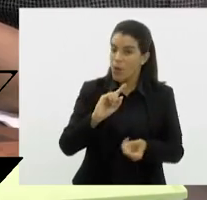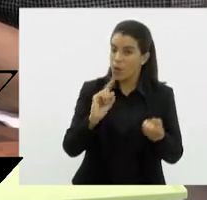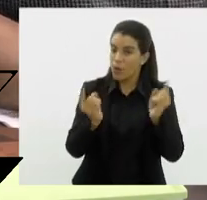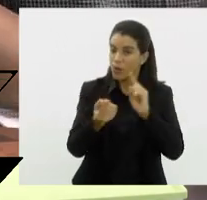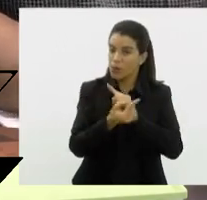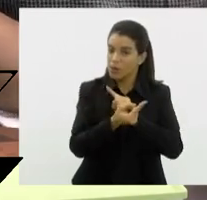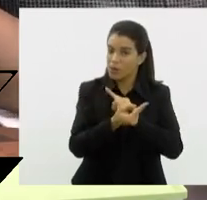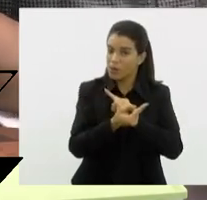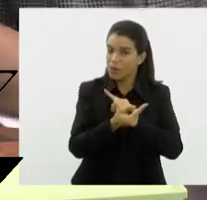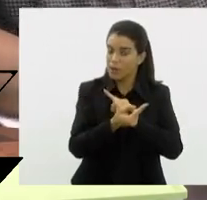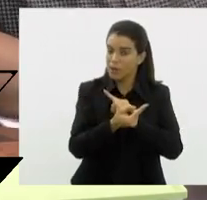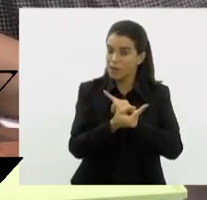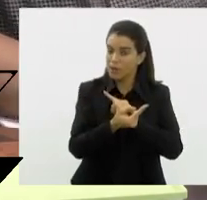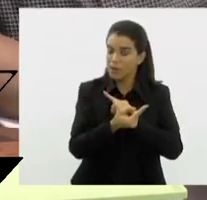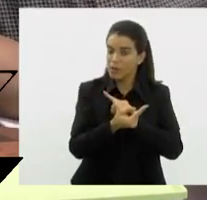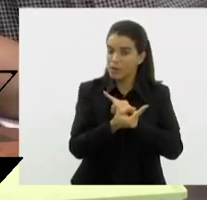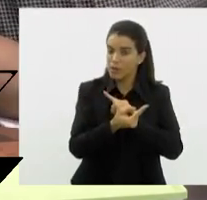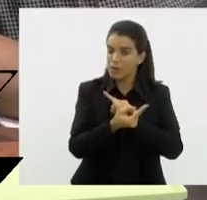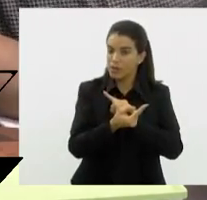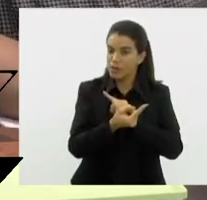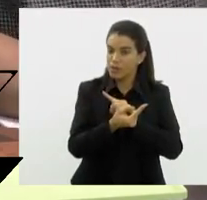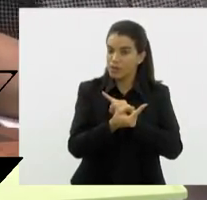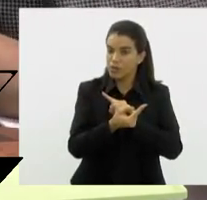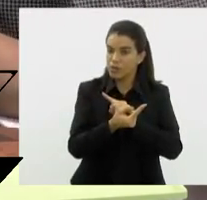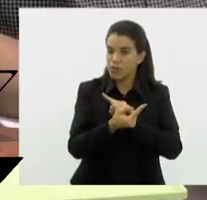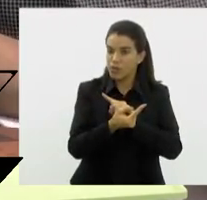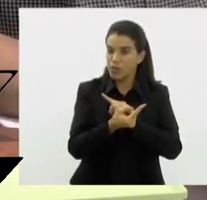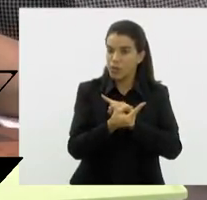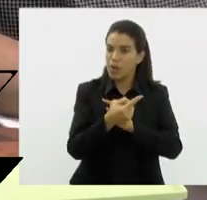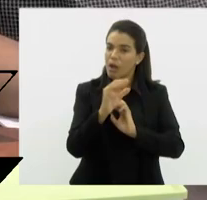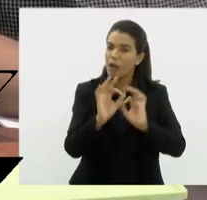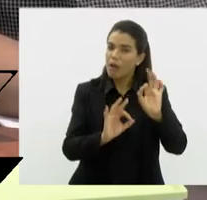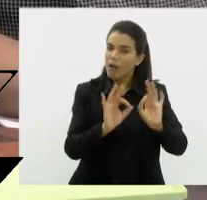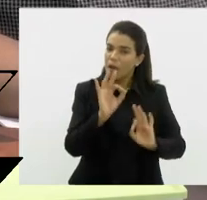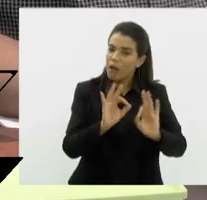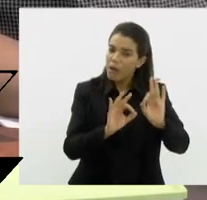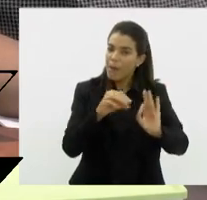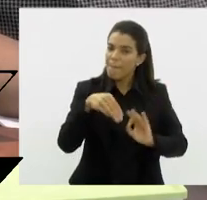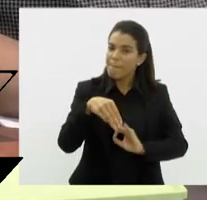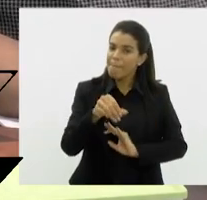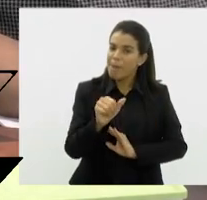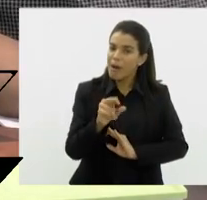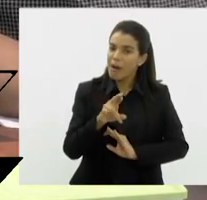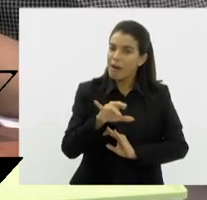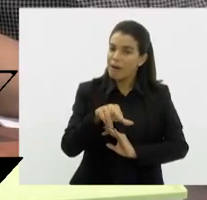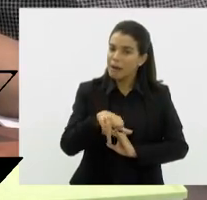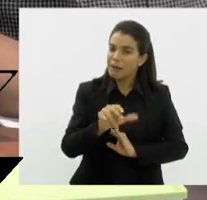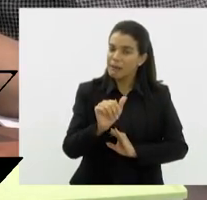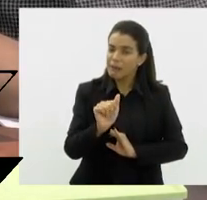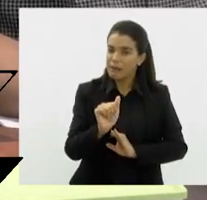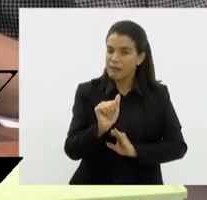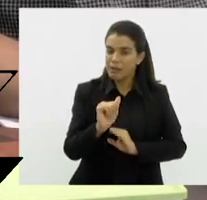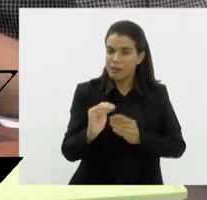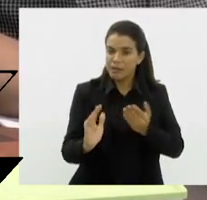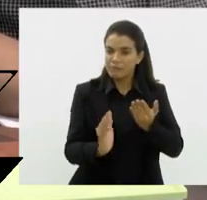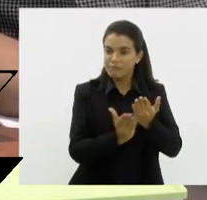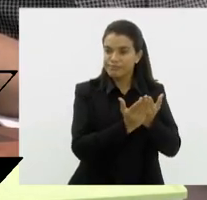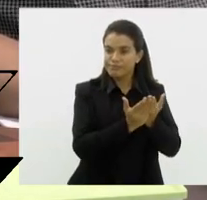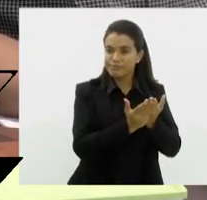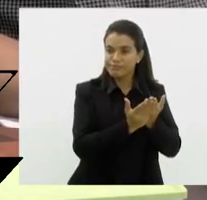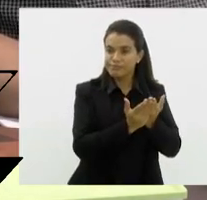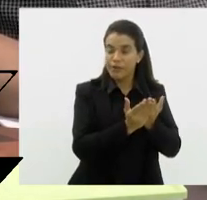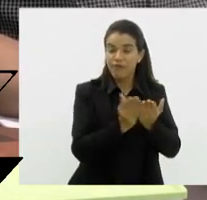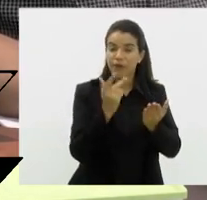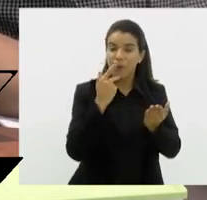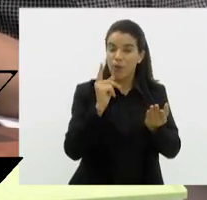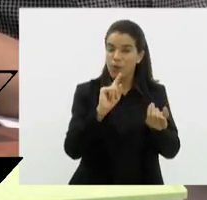contrário. Não, a posição nossa, a gente disse que o da Marina ia ser anexado ao outro, não é isso? Você falou o